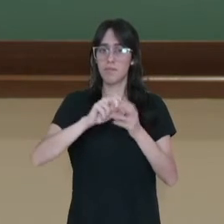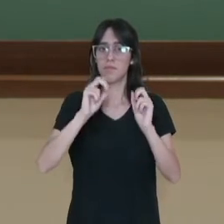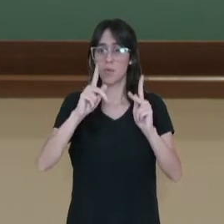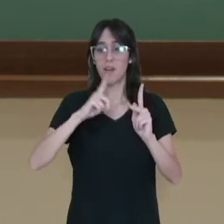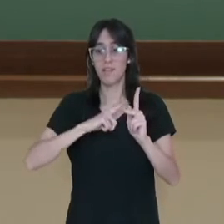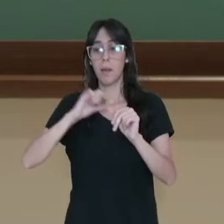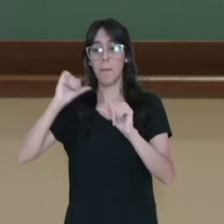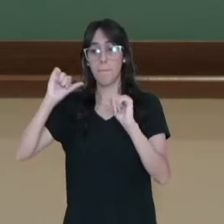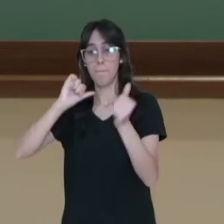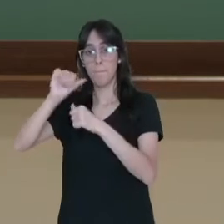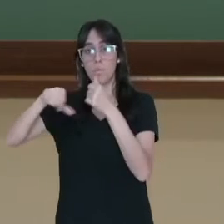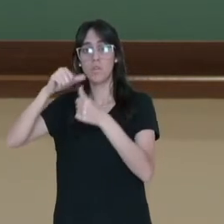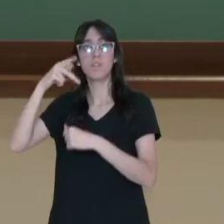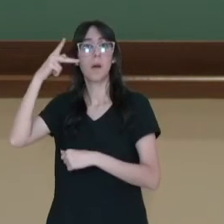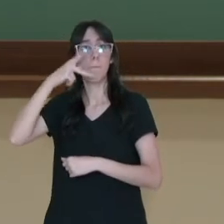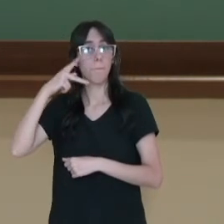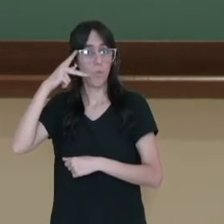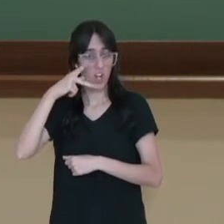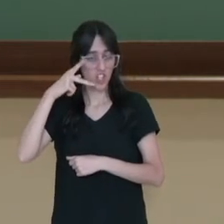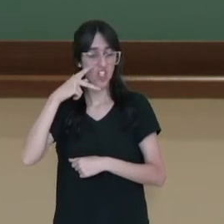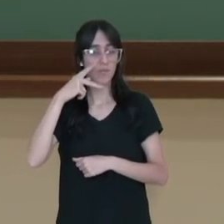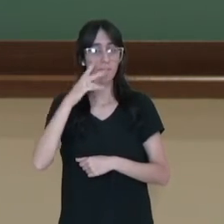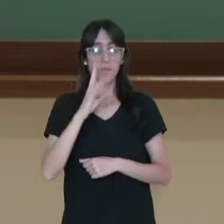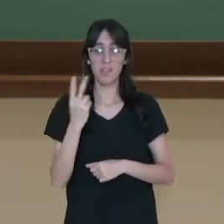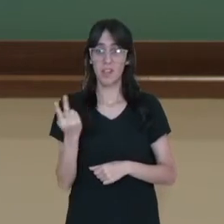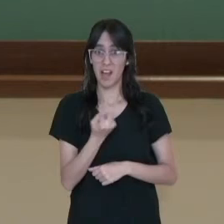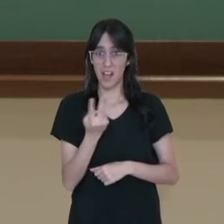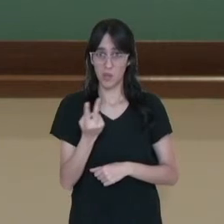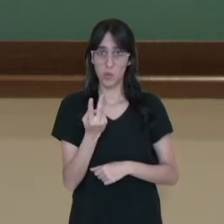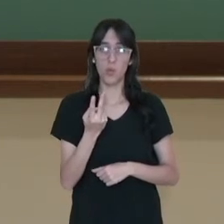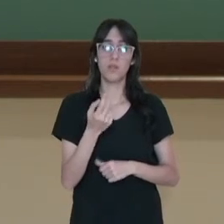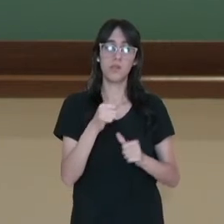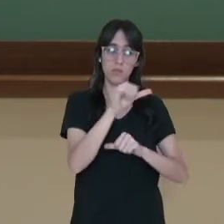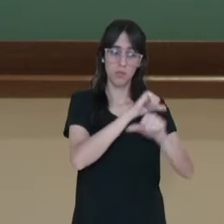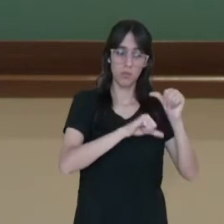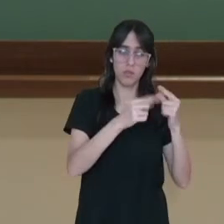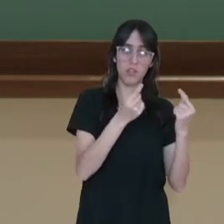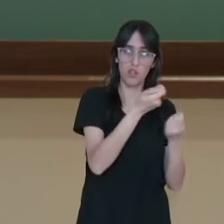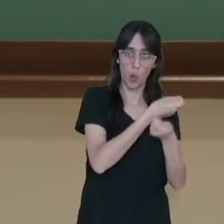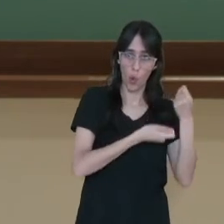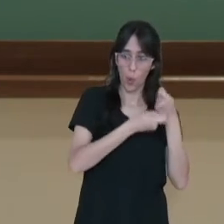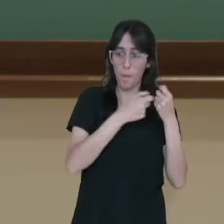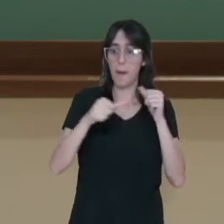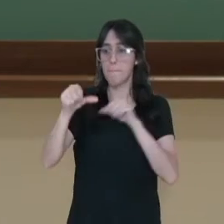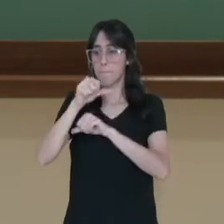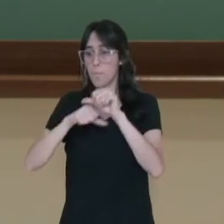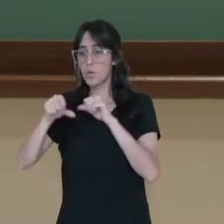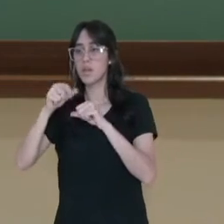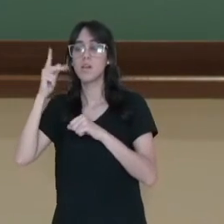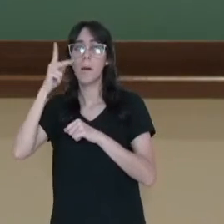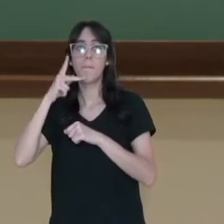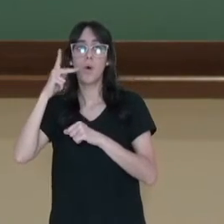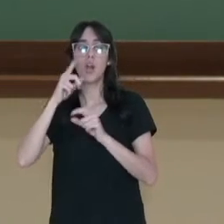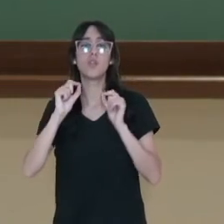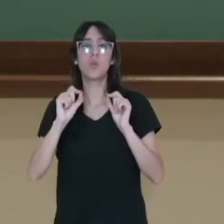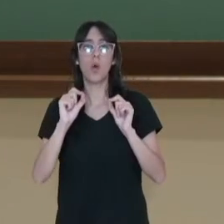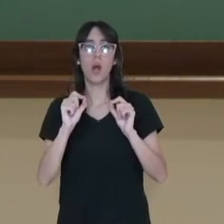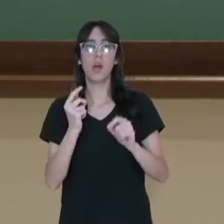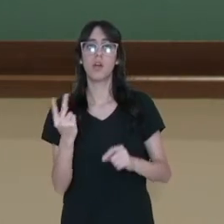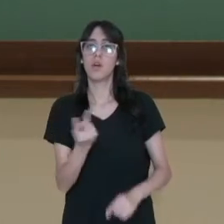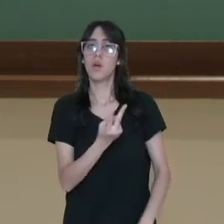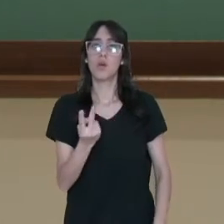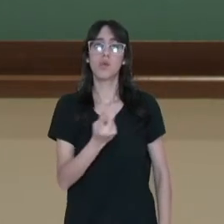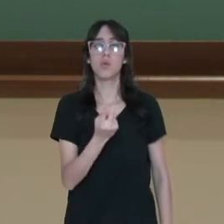política. Boa! As duas, porém, perestroika na área econômica, glasnost na área política, não surtiram o